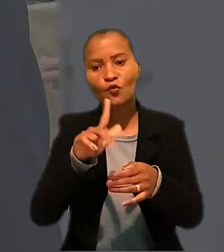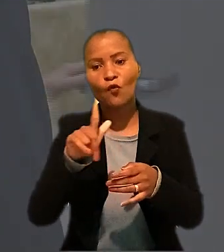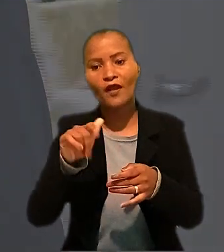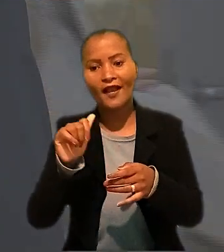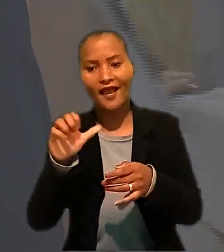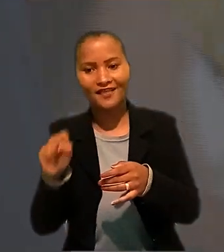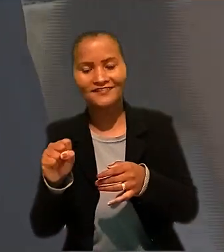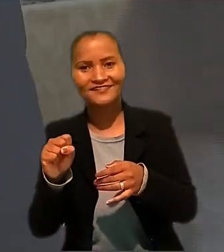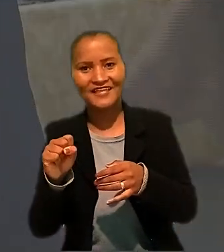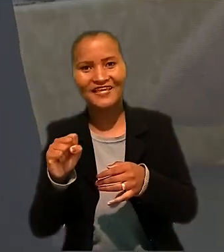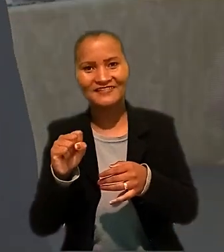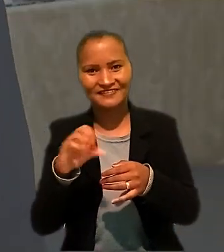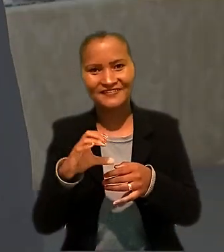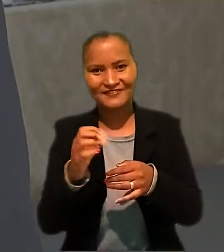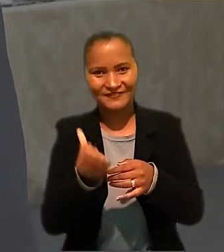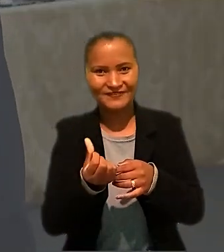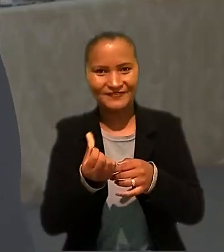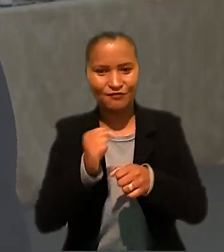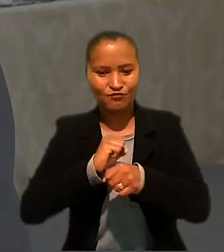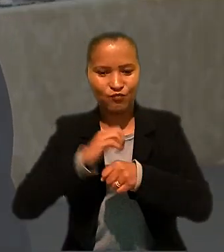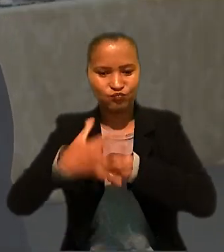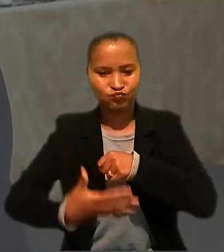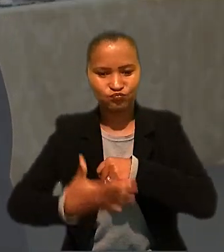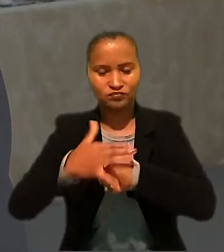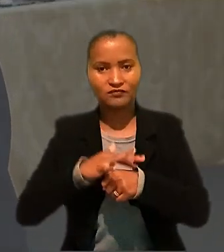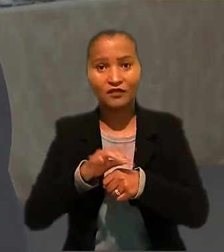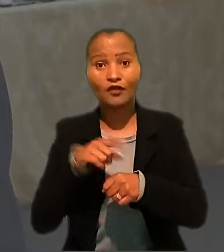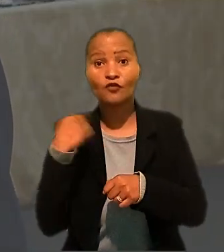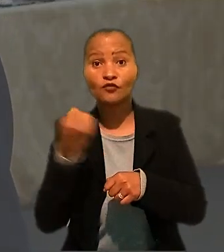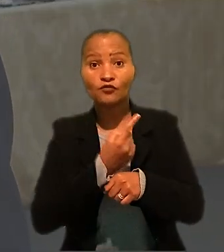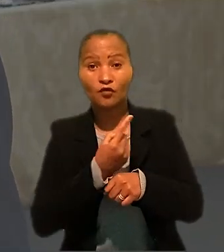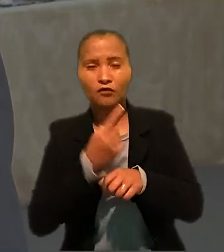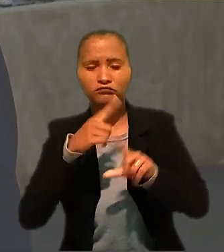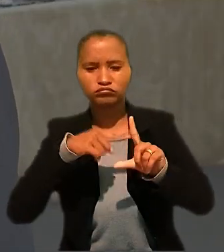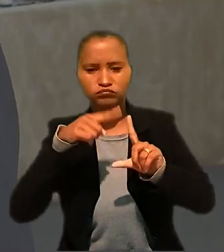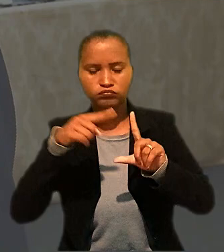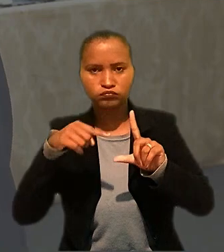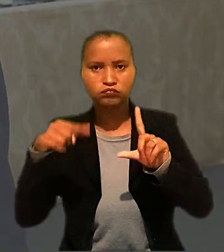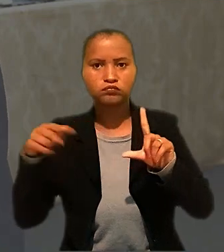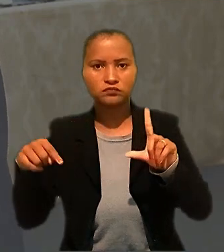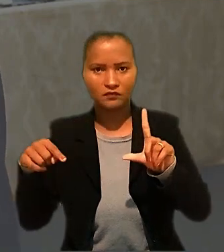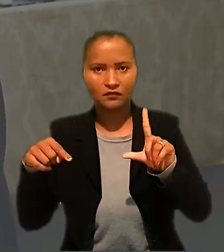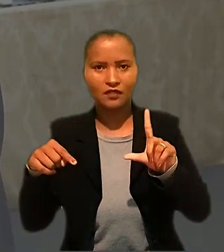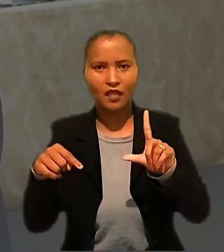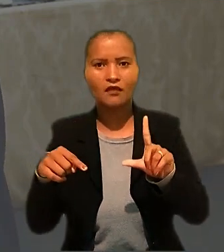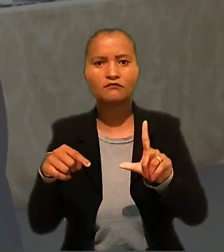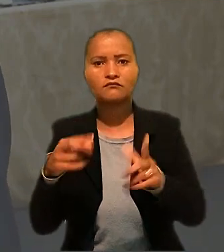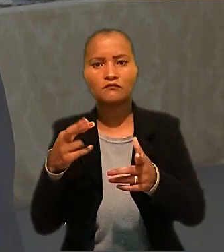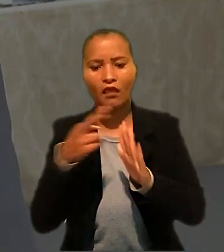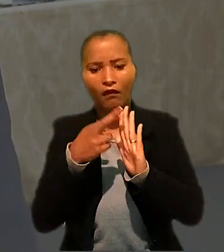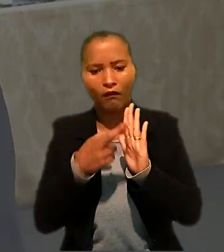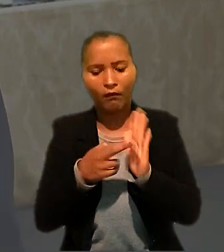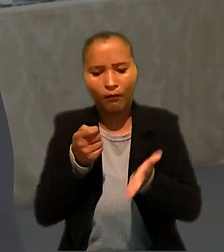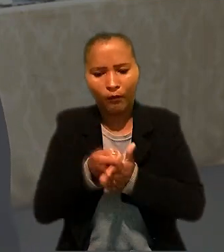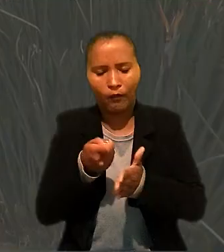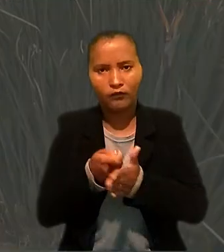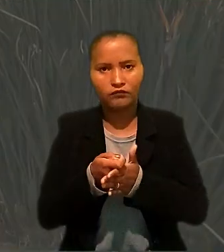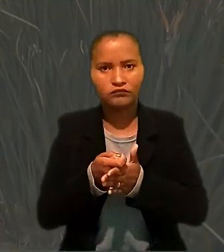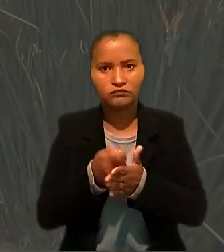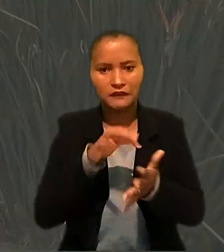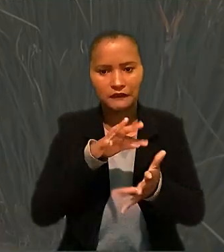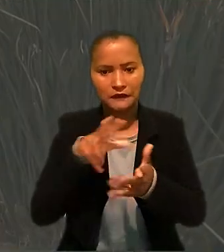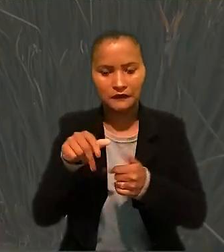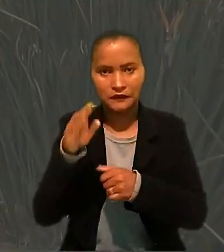o rastro que ele deixou de gases de efeito estufa. Então a gente mede isso com protocolos, rígidos protocolos internacionais e nacional.